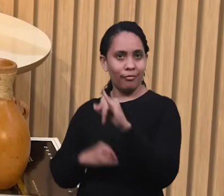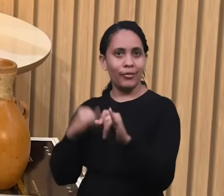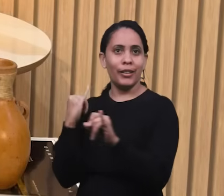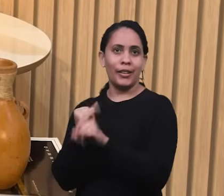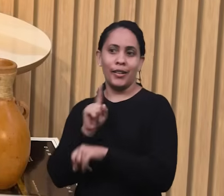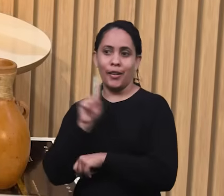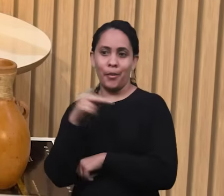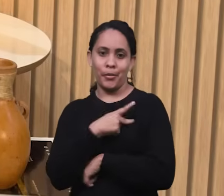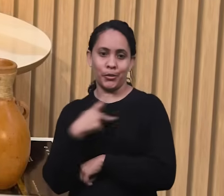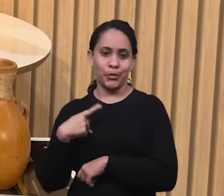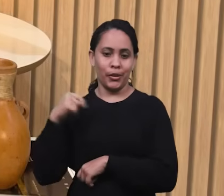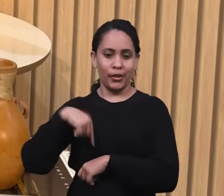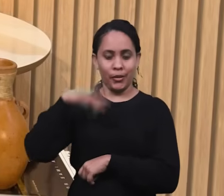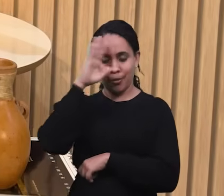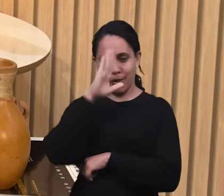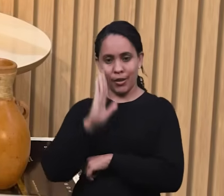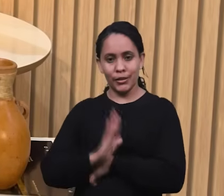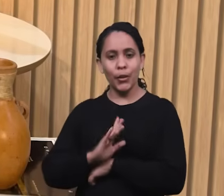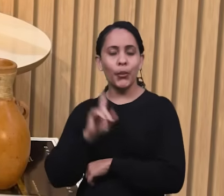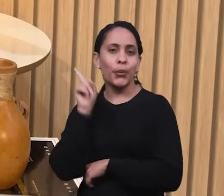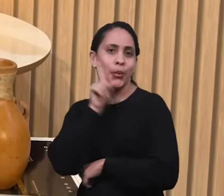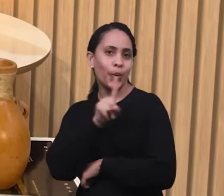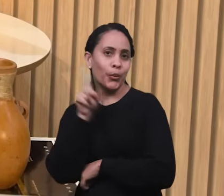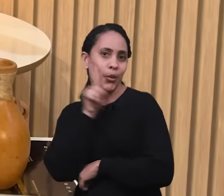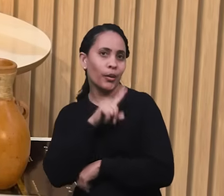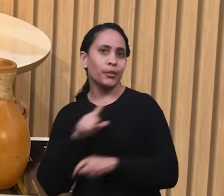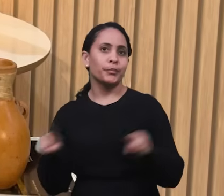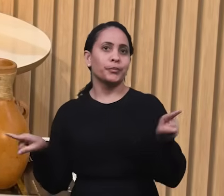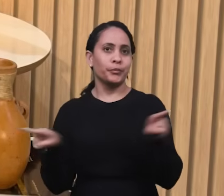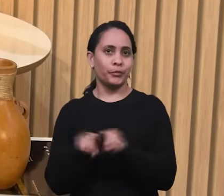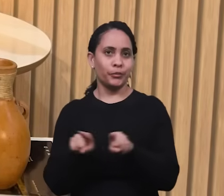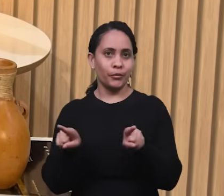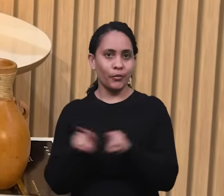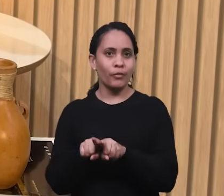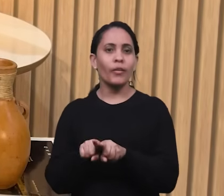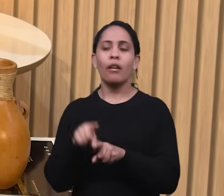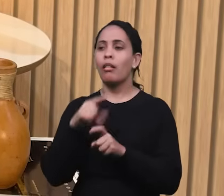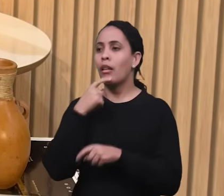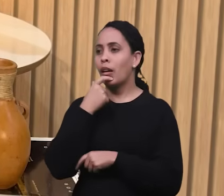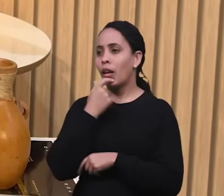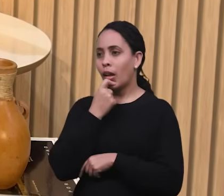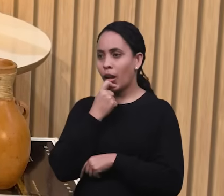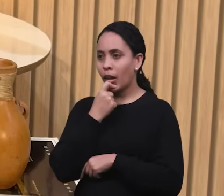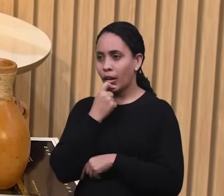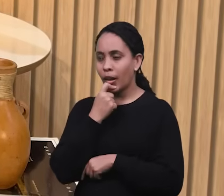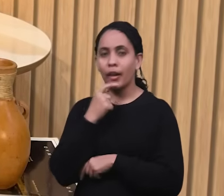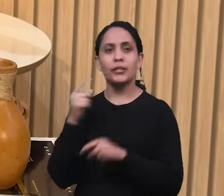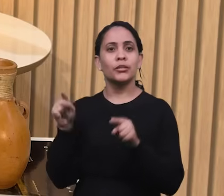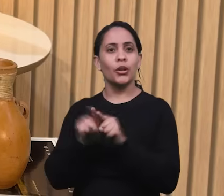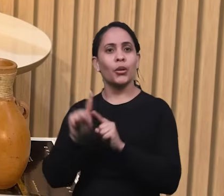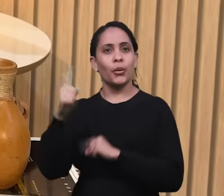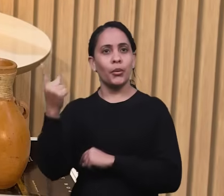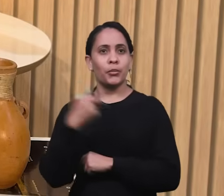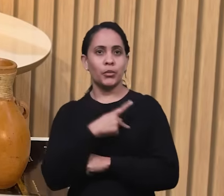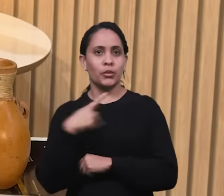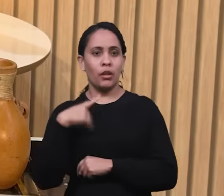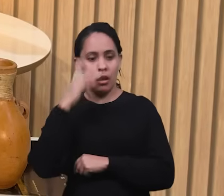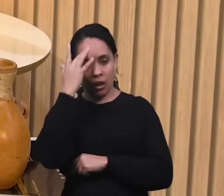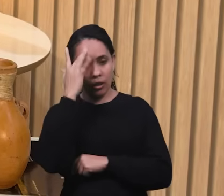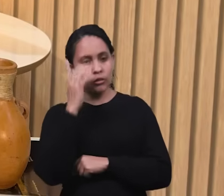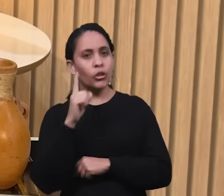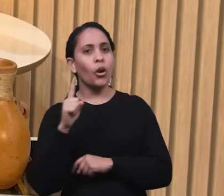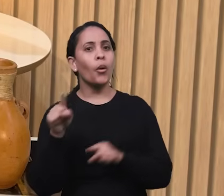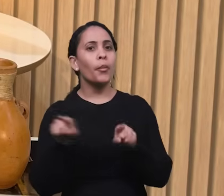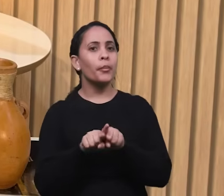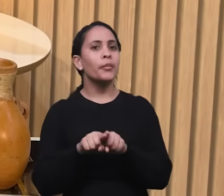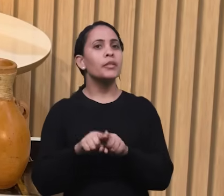pastores do Brasil, dos Estados Unidos, davam aulas em inglês e os pastores da Índia começaram a receber